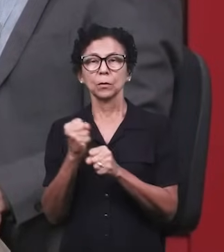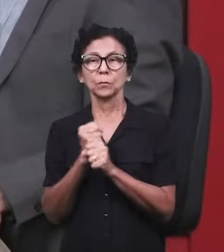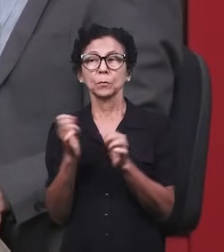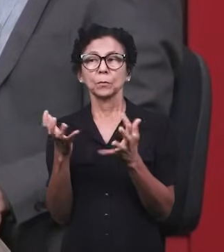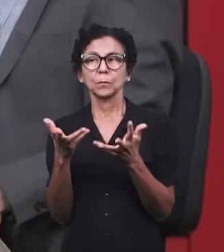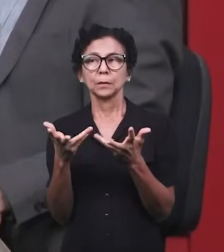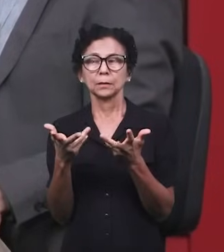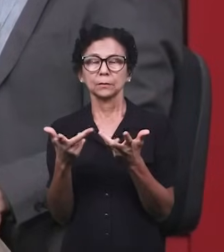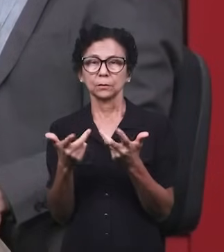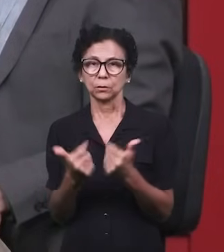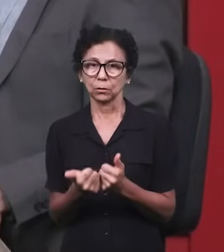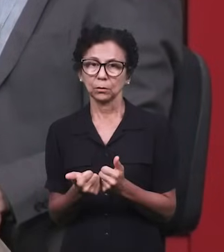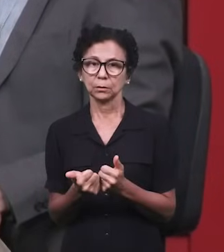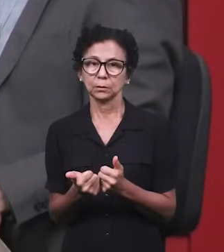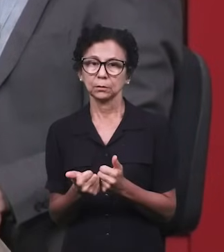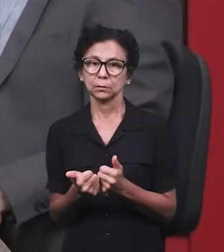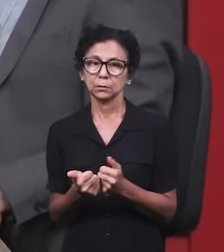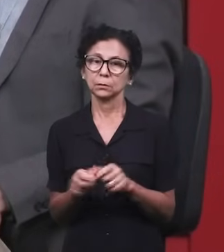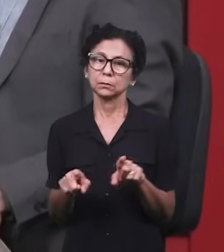um momento tão sério,